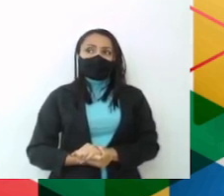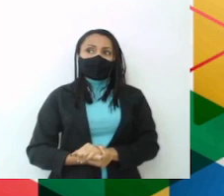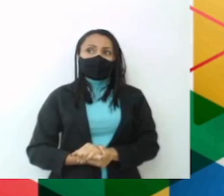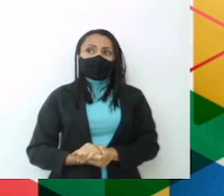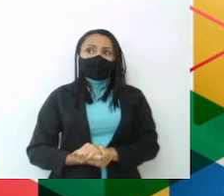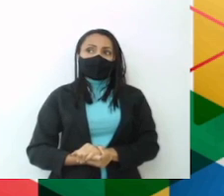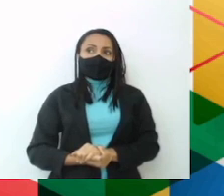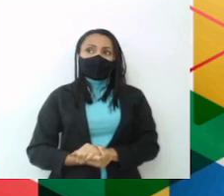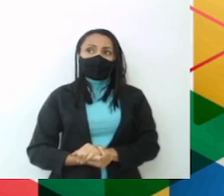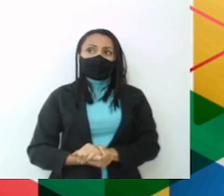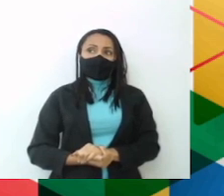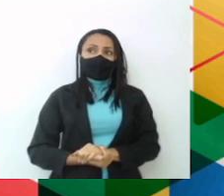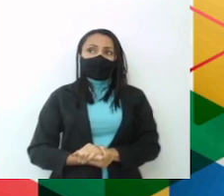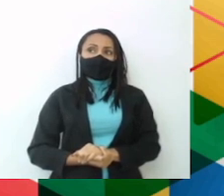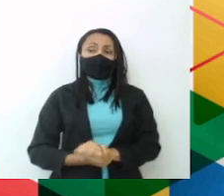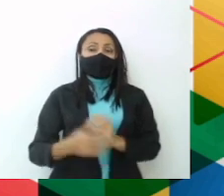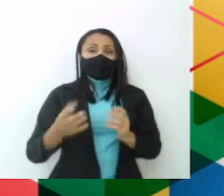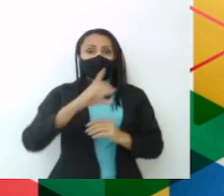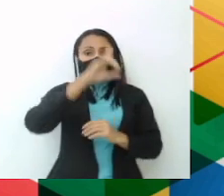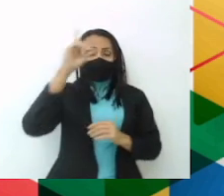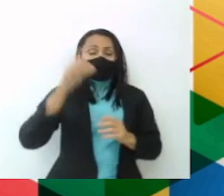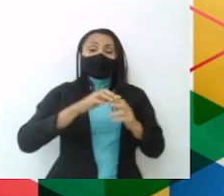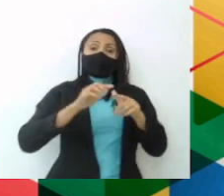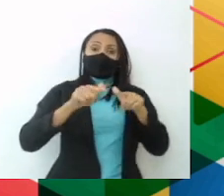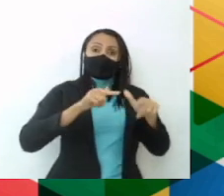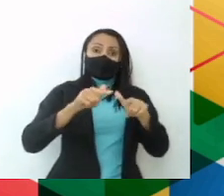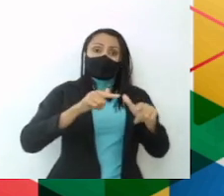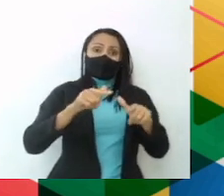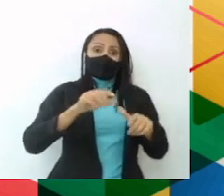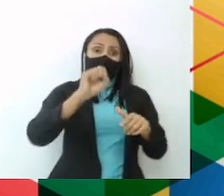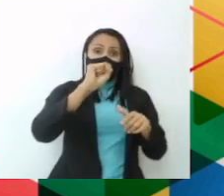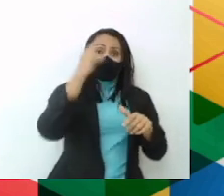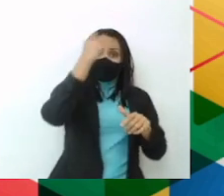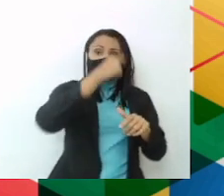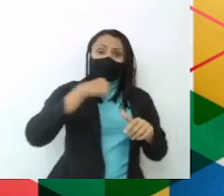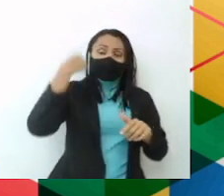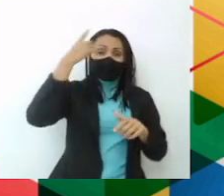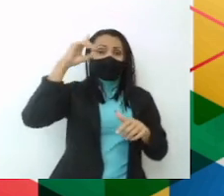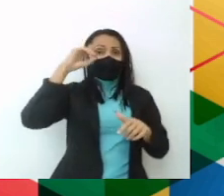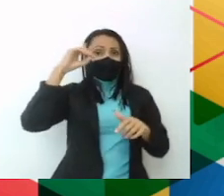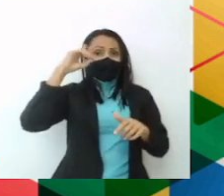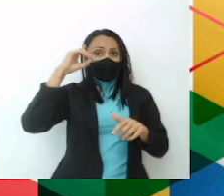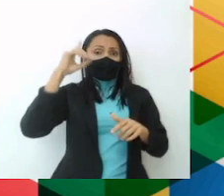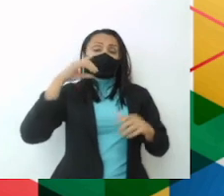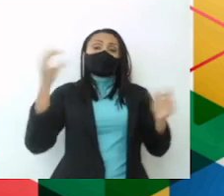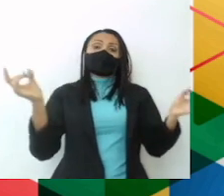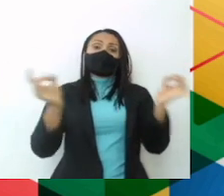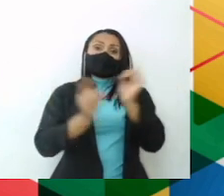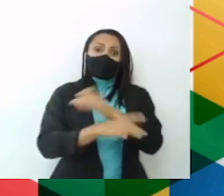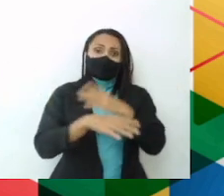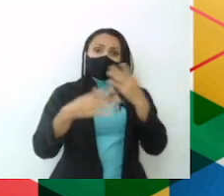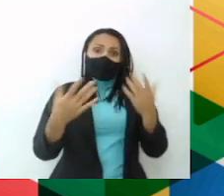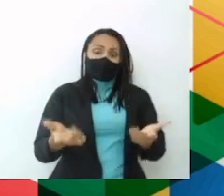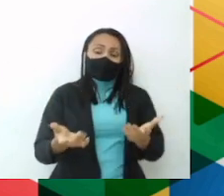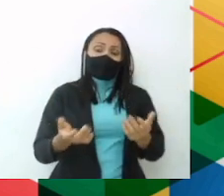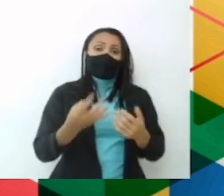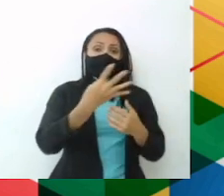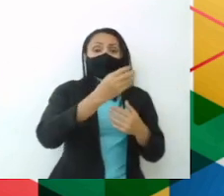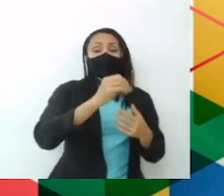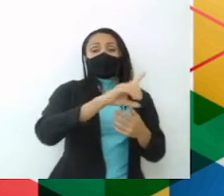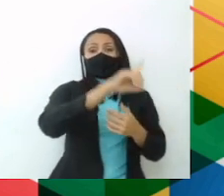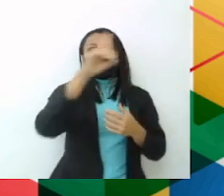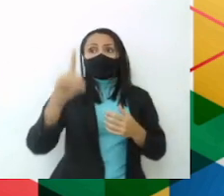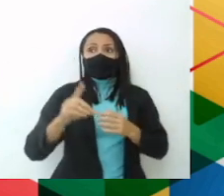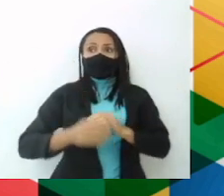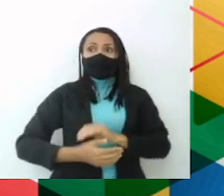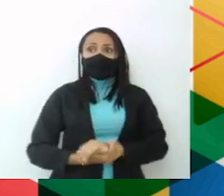dias. Se eu trabalhar 8 horas todo dia, eu consigo terminar o serviço em 40 dias. Se eu